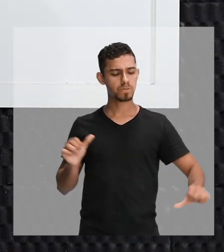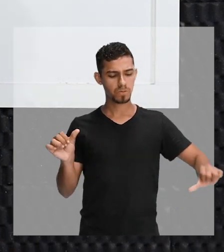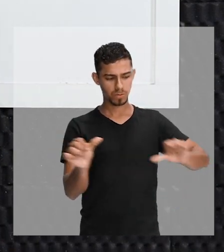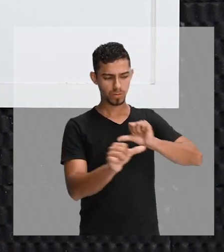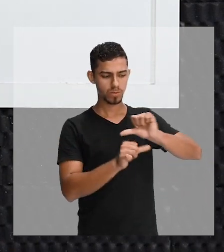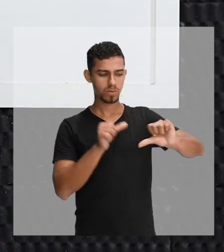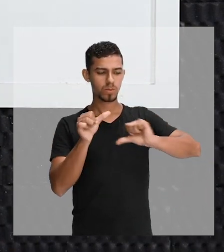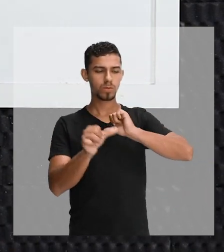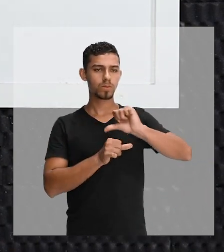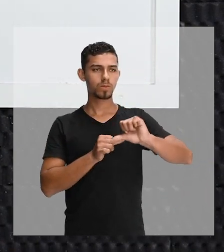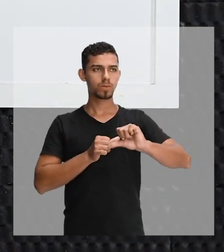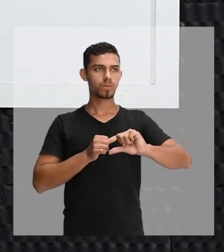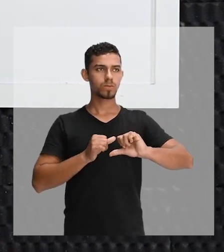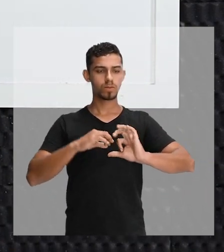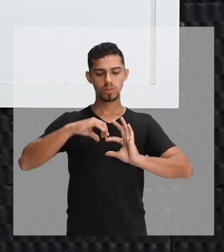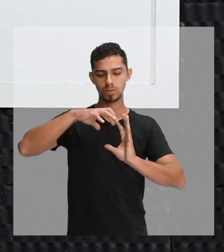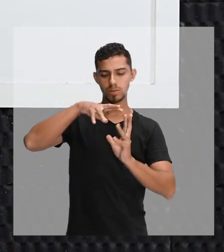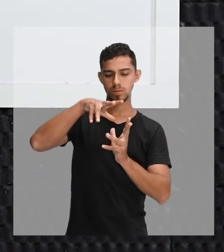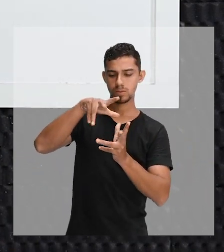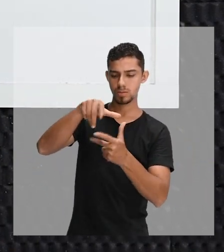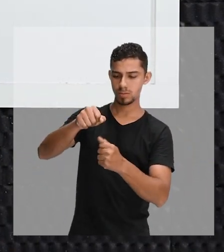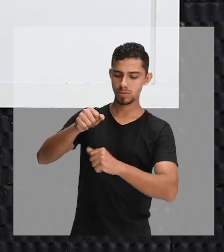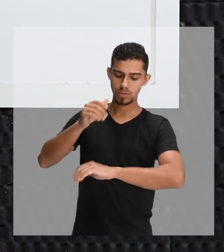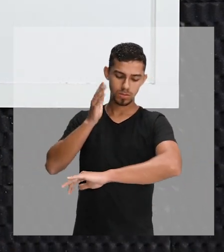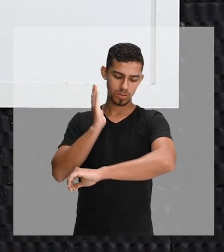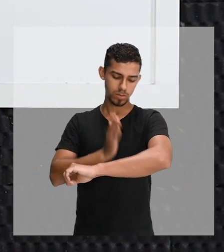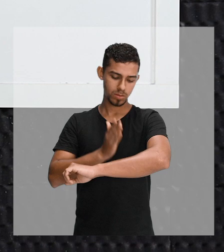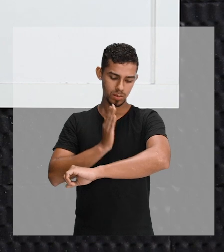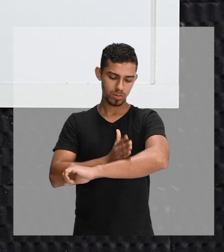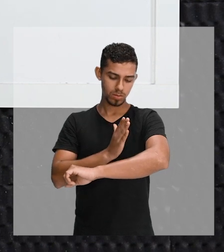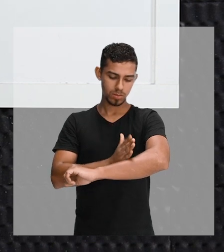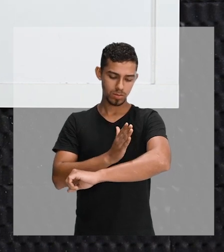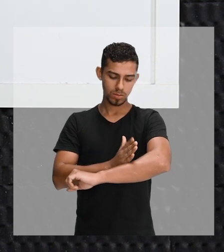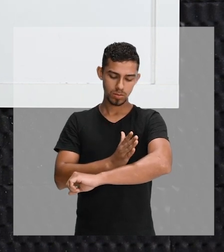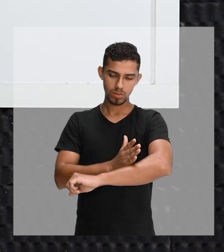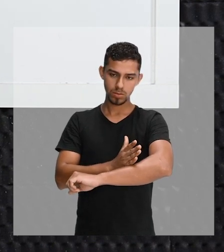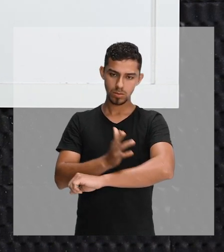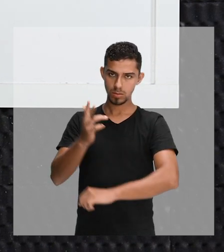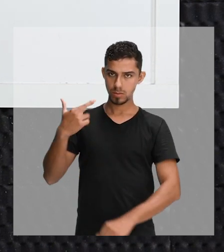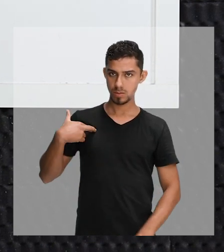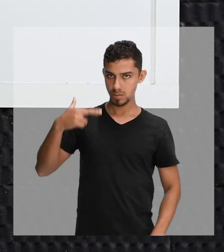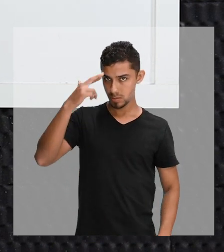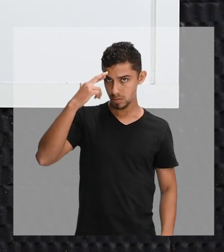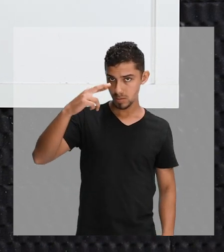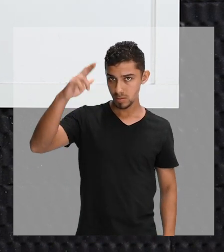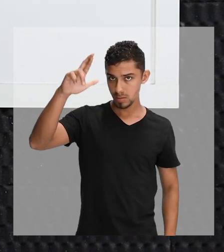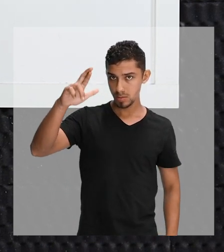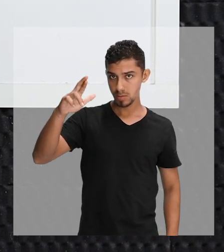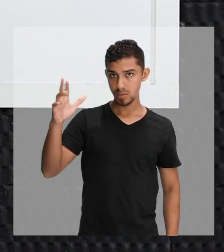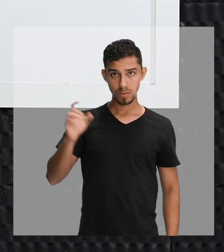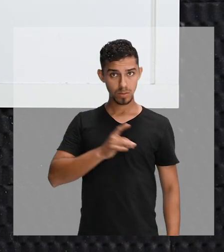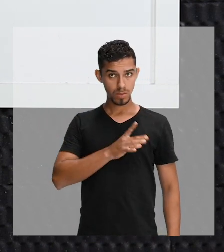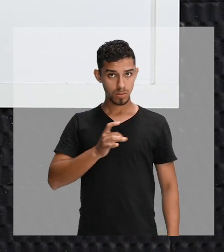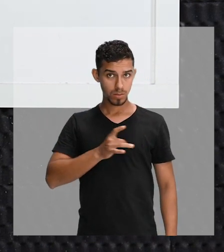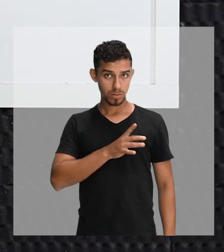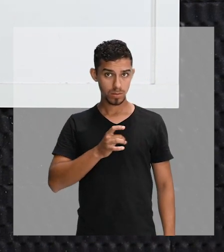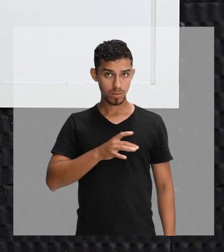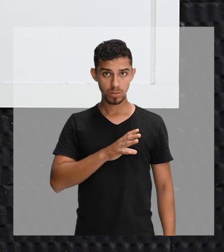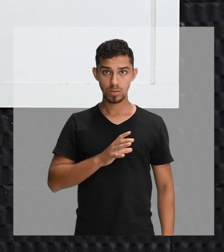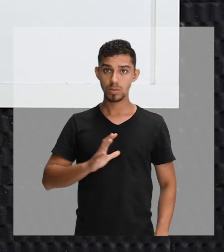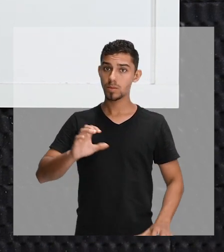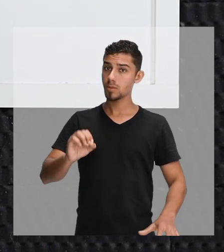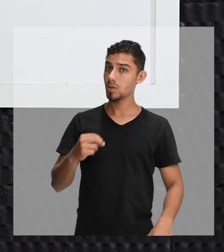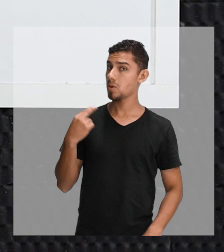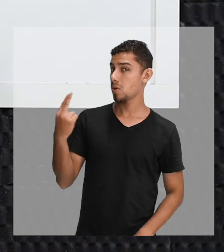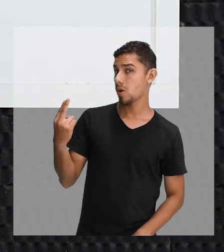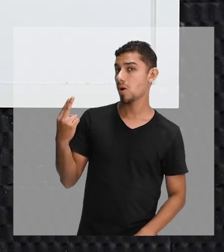aqui no mundo medieval você movimentava através da espiritualidade, da religião, pelo medo ou pela persuasão